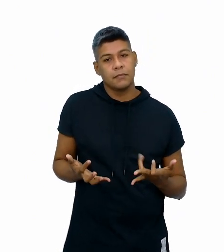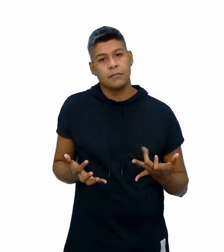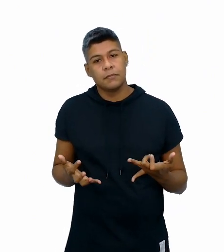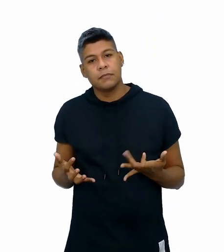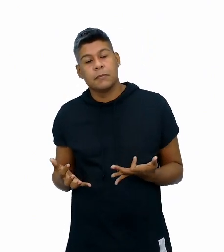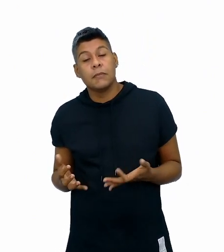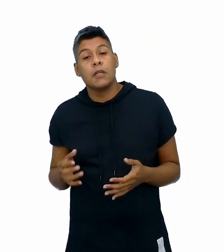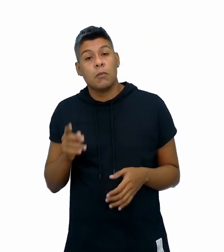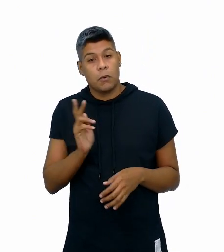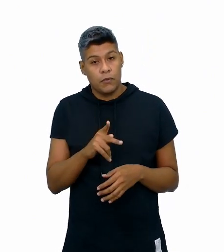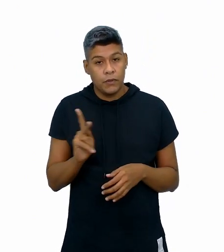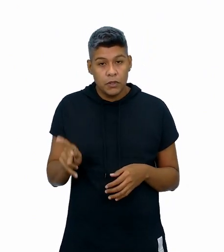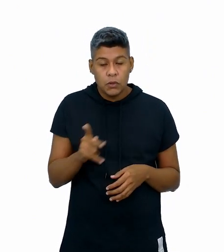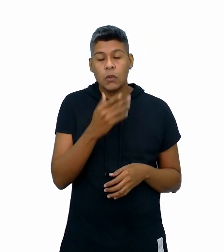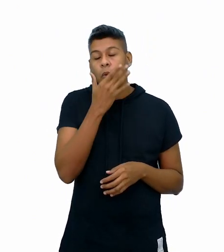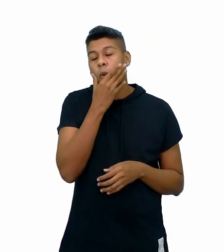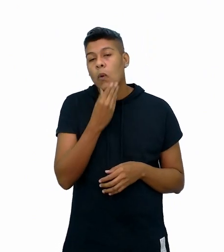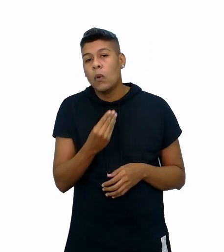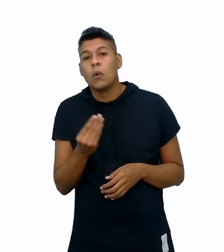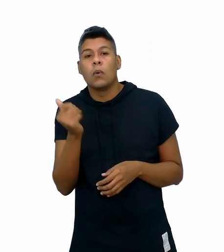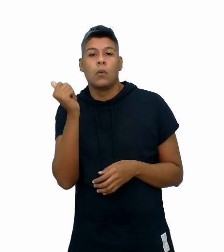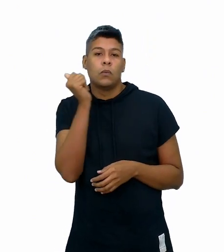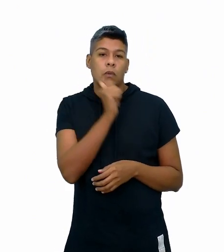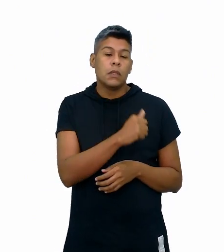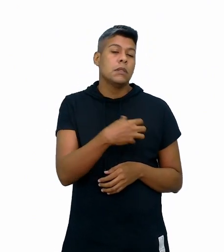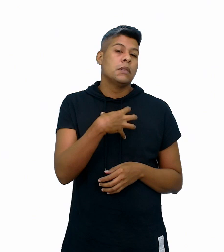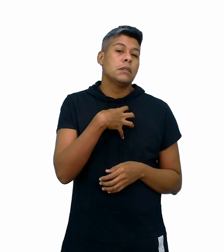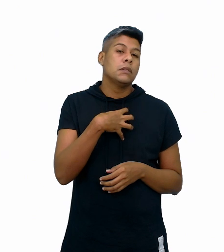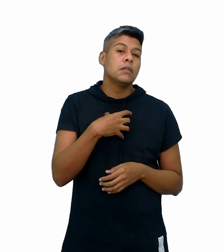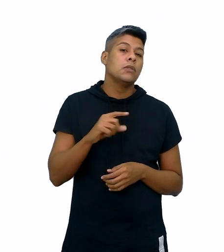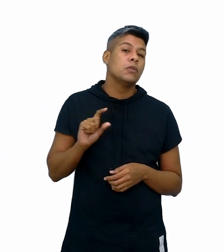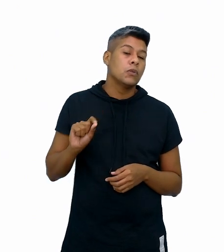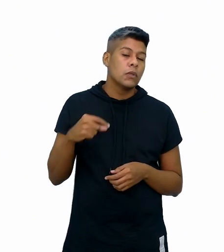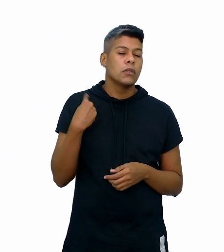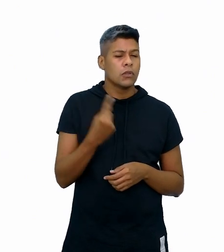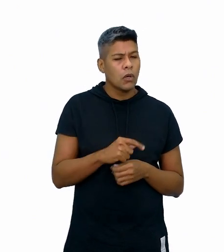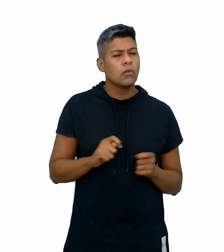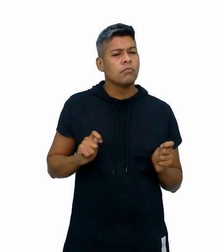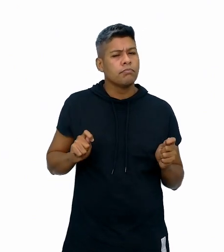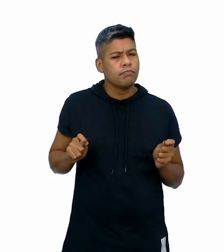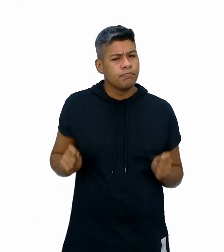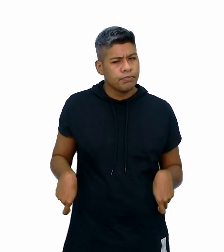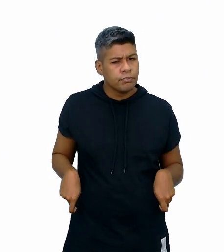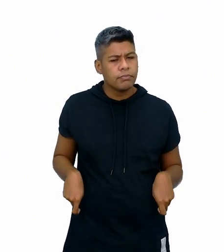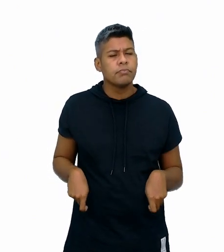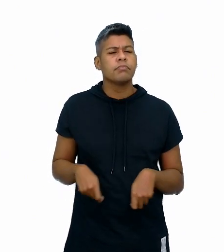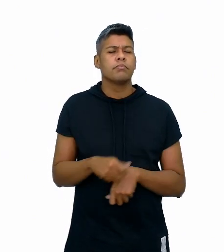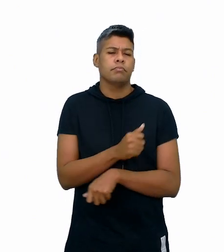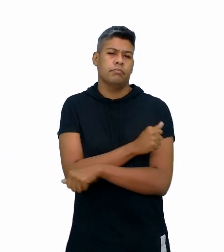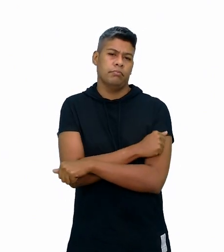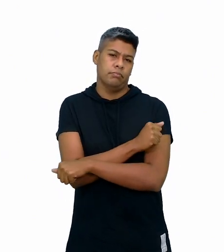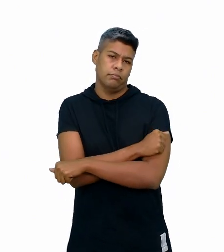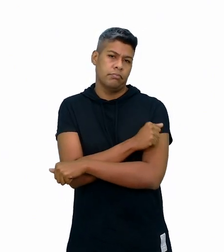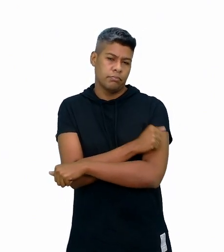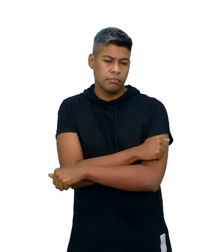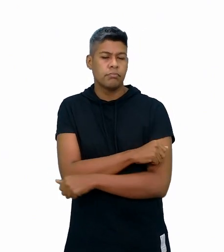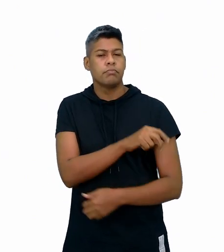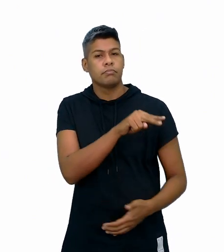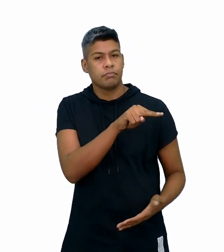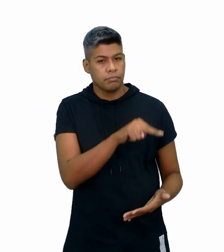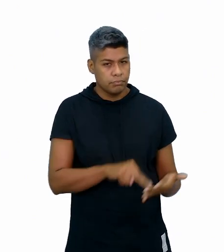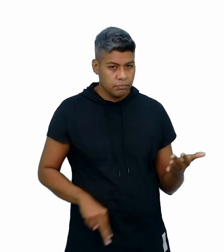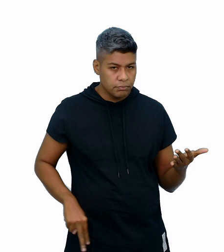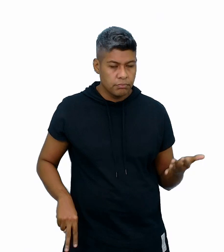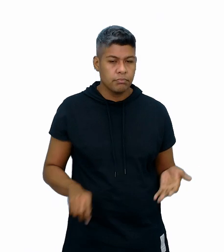professor, professora, né, só faz sentido quando nós possibilitamos aos estudantes atuar aí como leitores